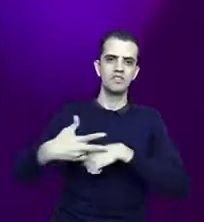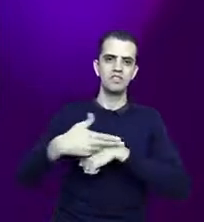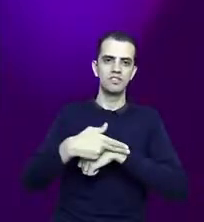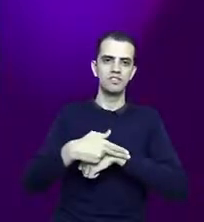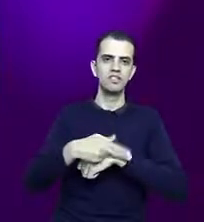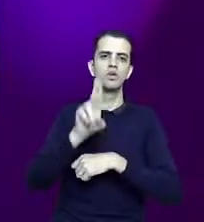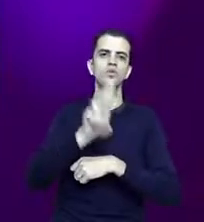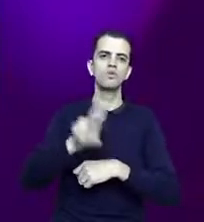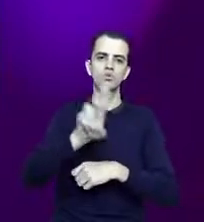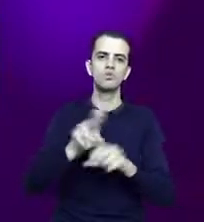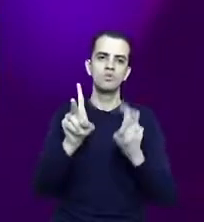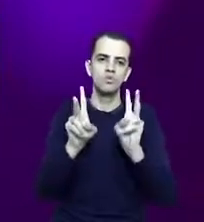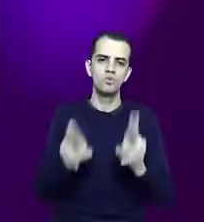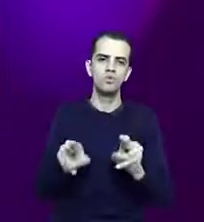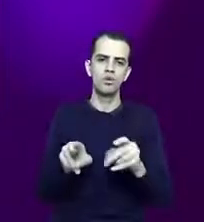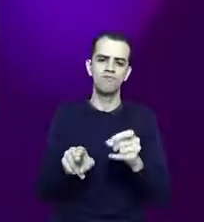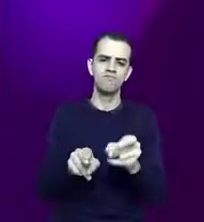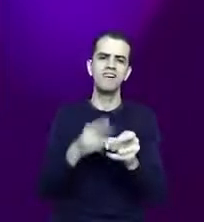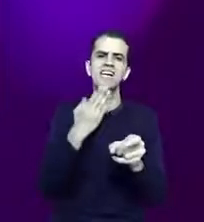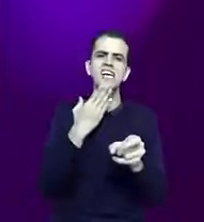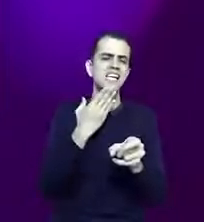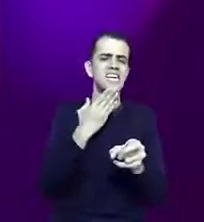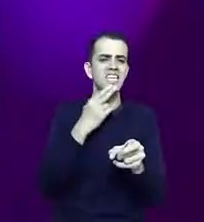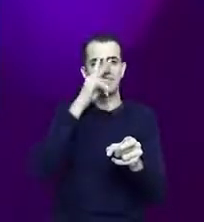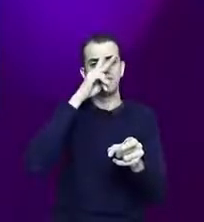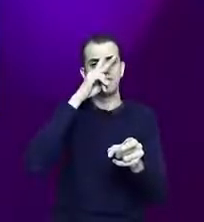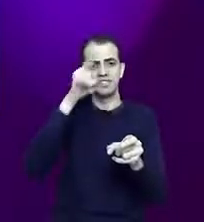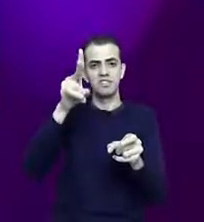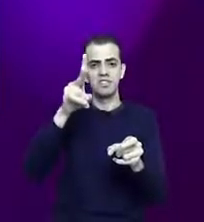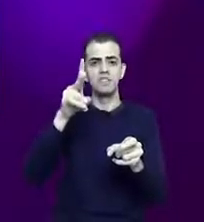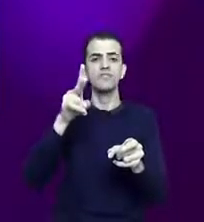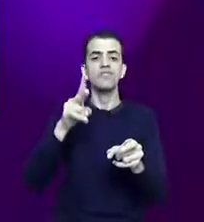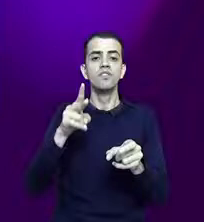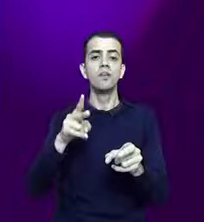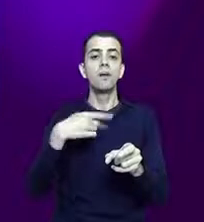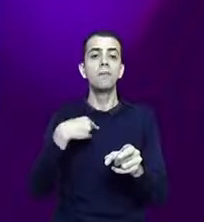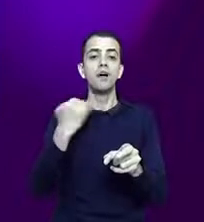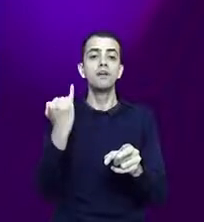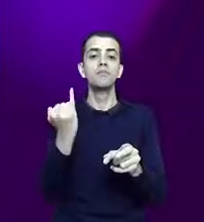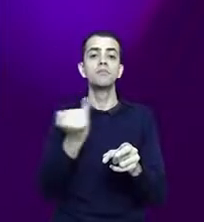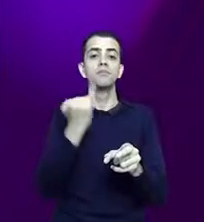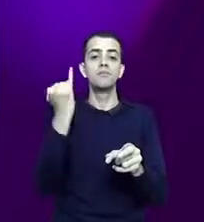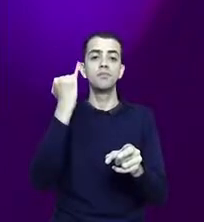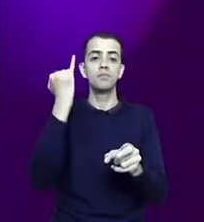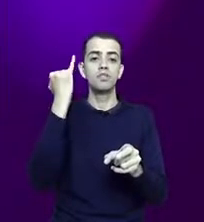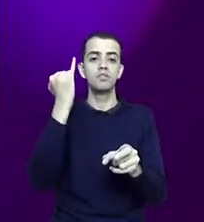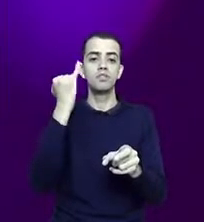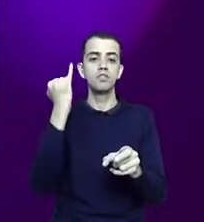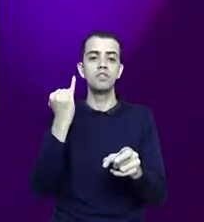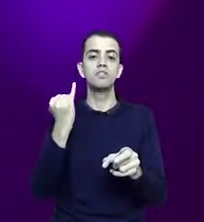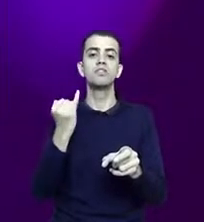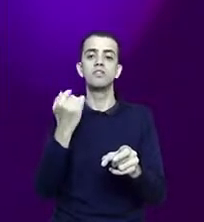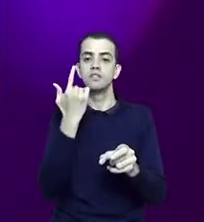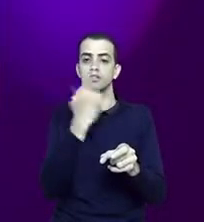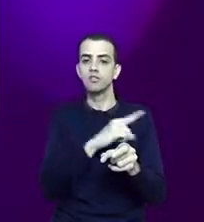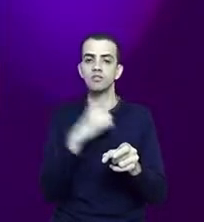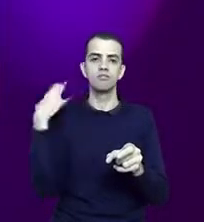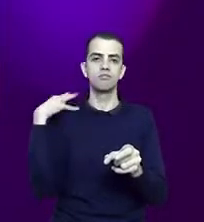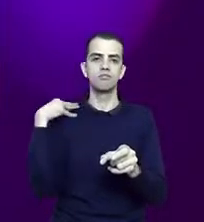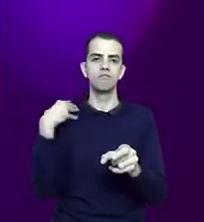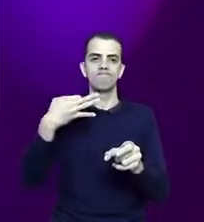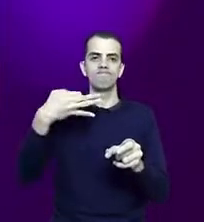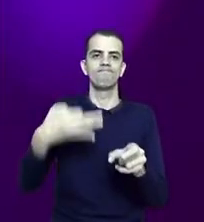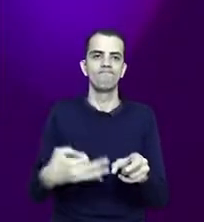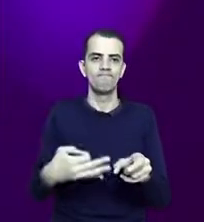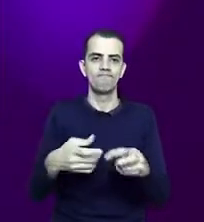grande deformidade, e nessa grande deformidade foi importante para a gente conseguir o adequado posicionamento do ombro.